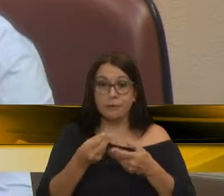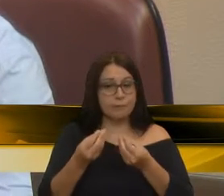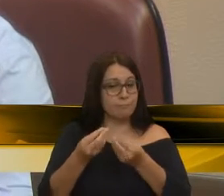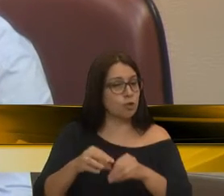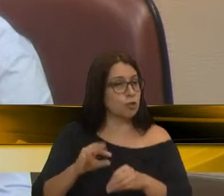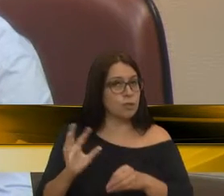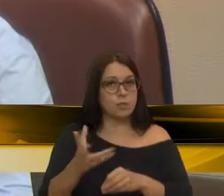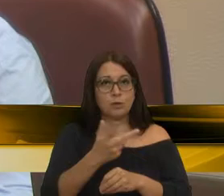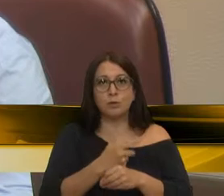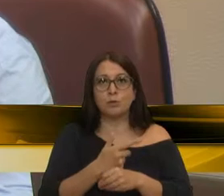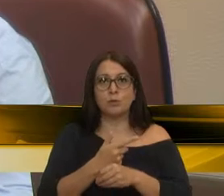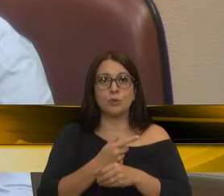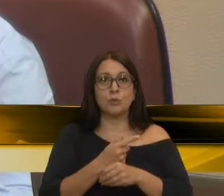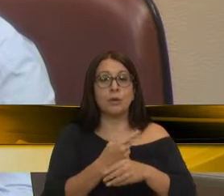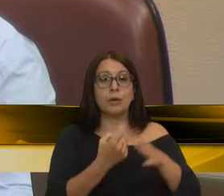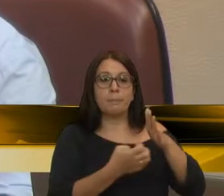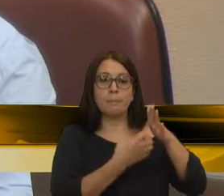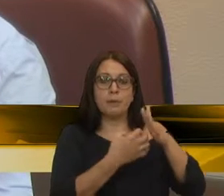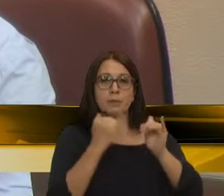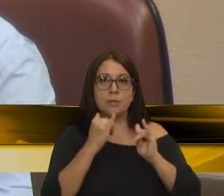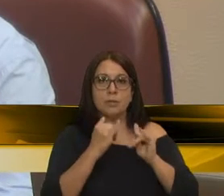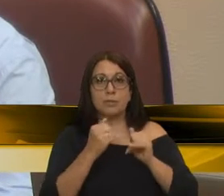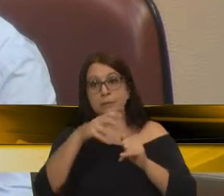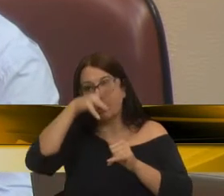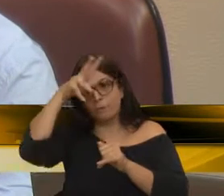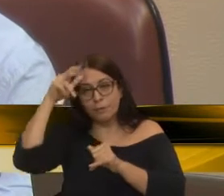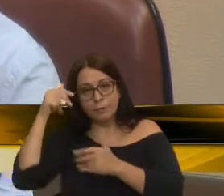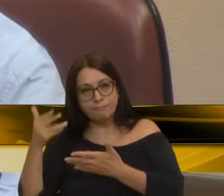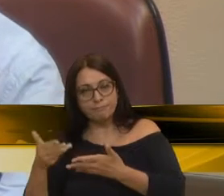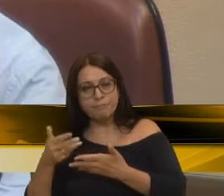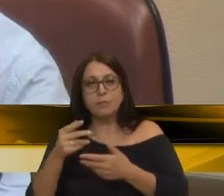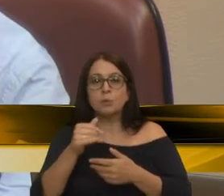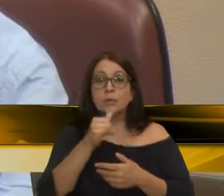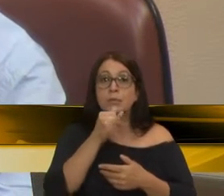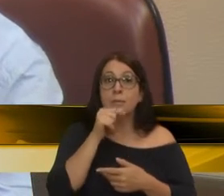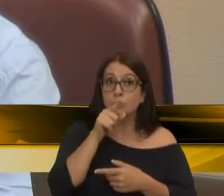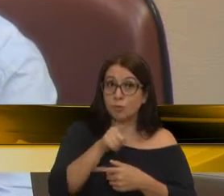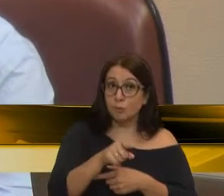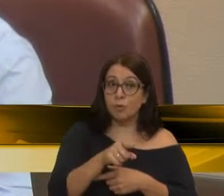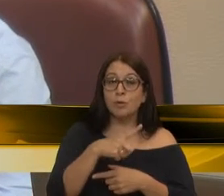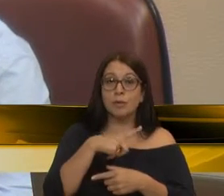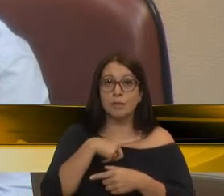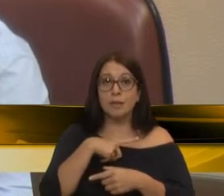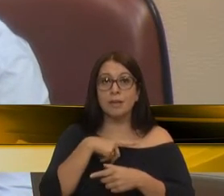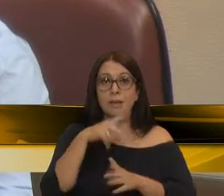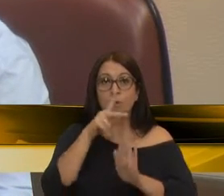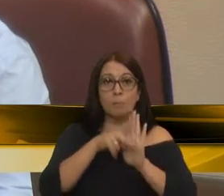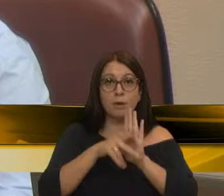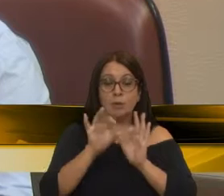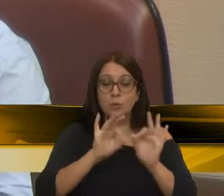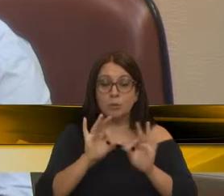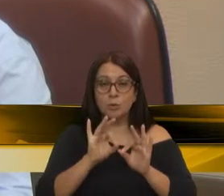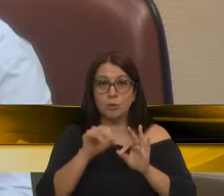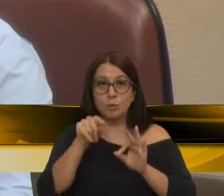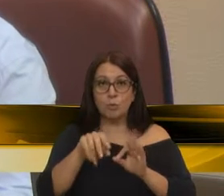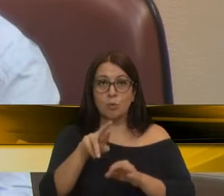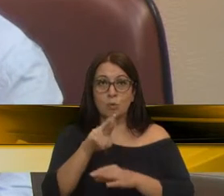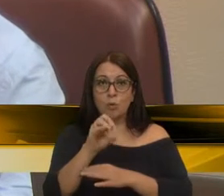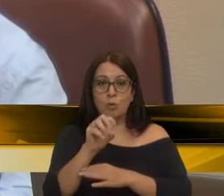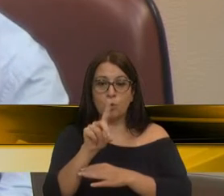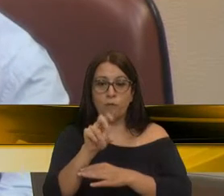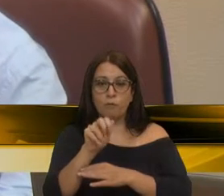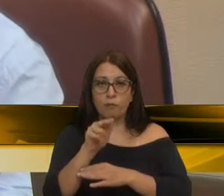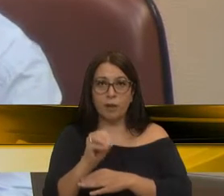vez as relações entre concessionárias poder concedente exemplo disso está no plano de concessão rodoviária do rio grande do sul